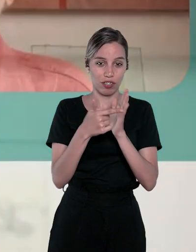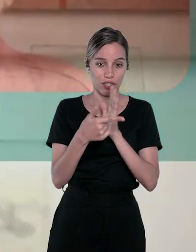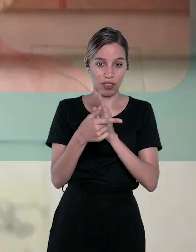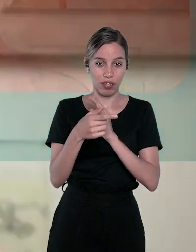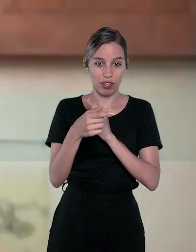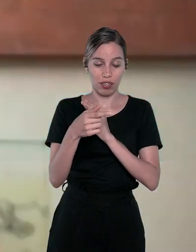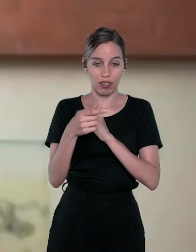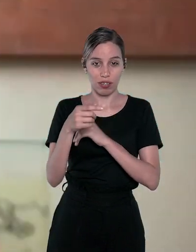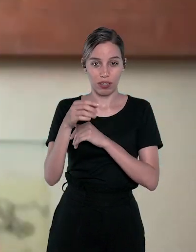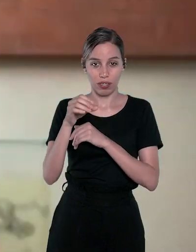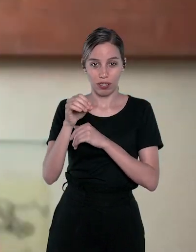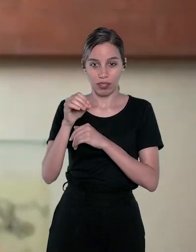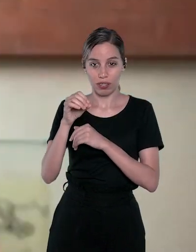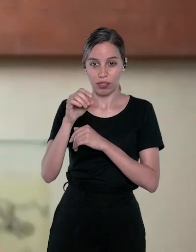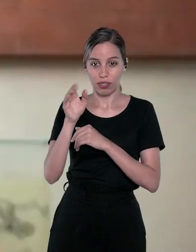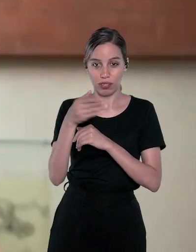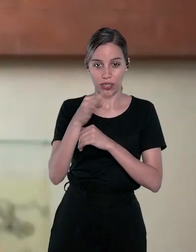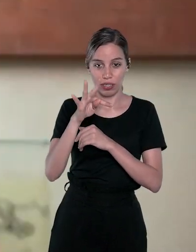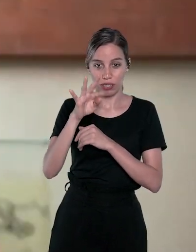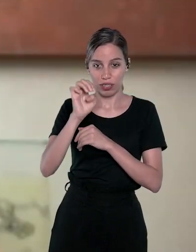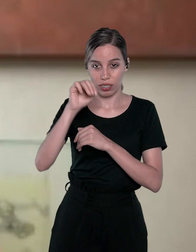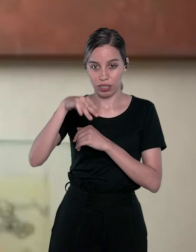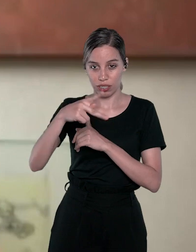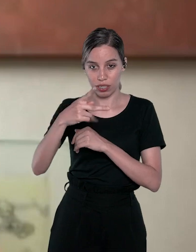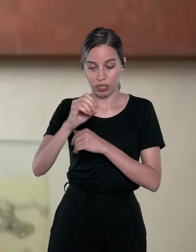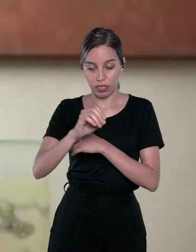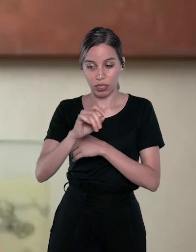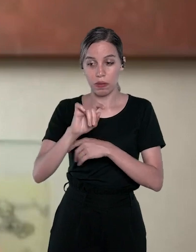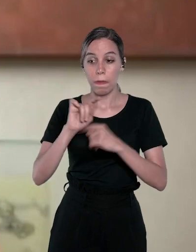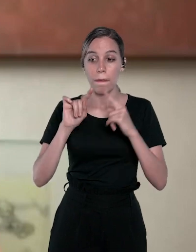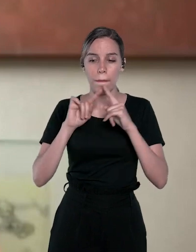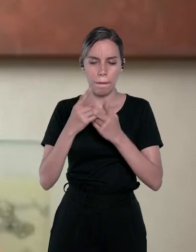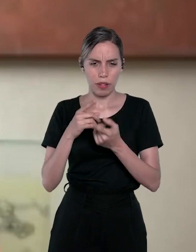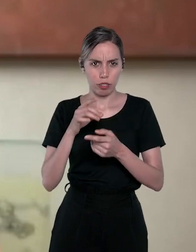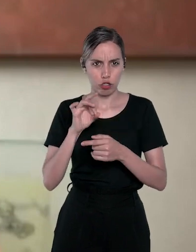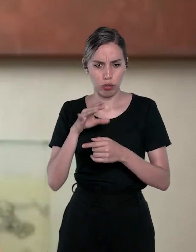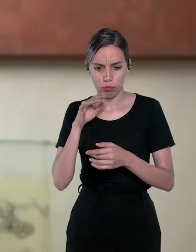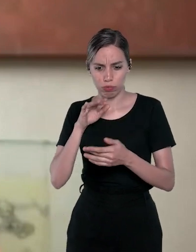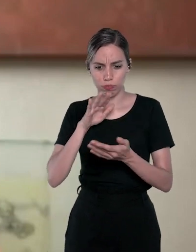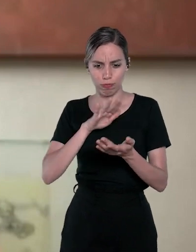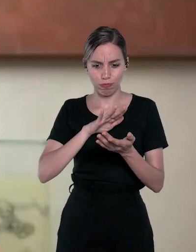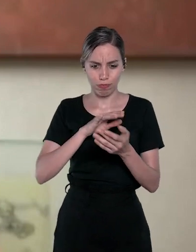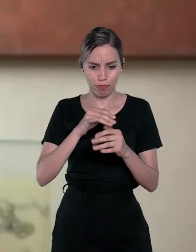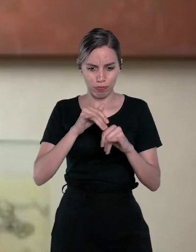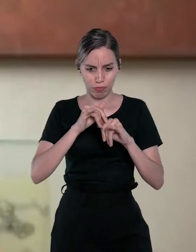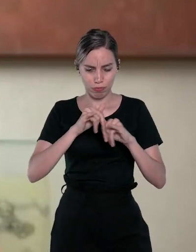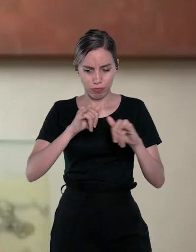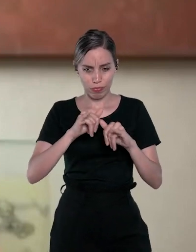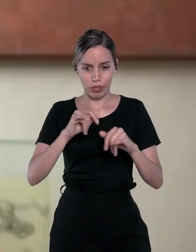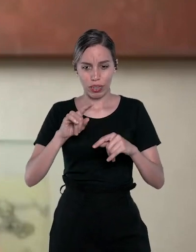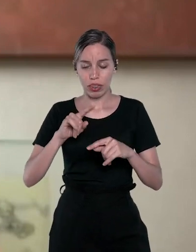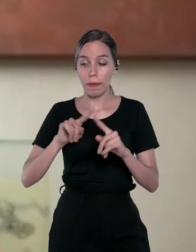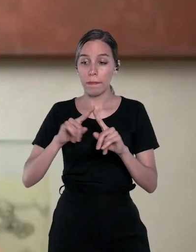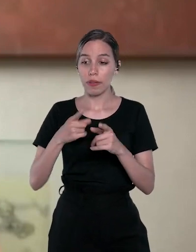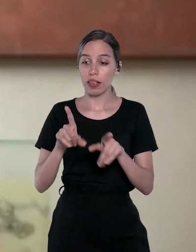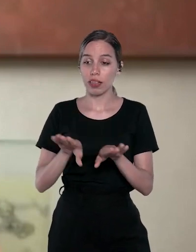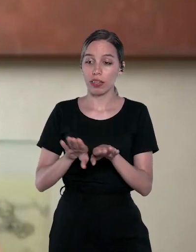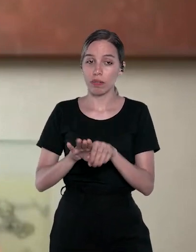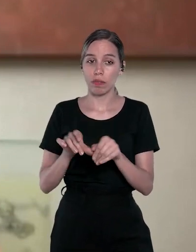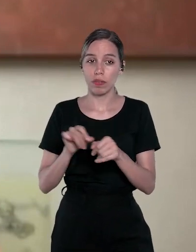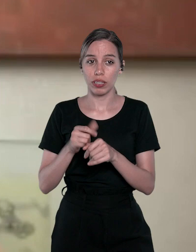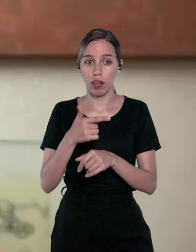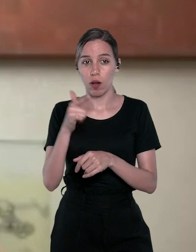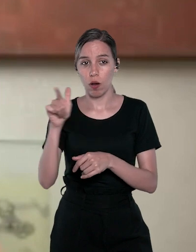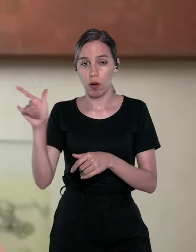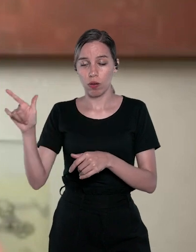e na mesma época eu colaborei com algumas outras publicações nacionais, especialmente algumas revistas.